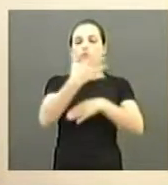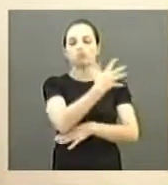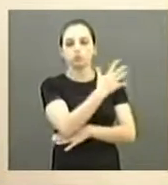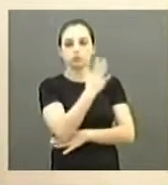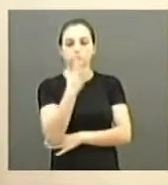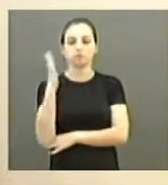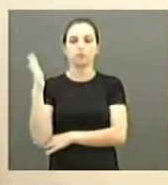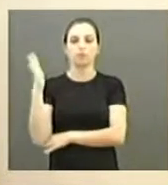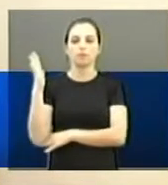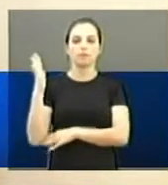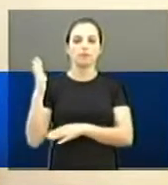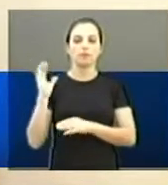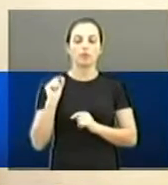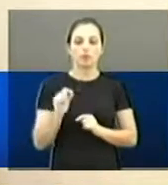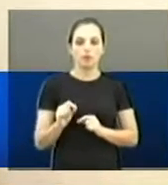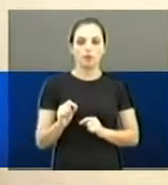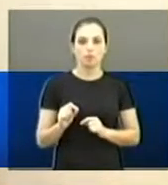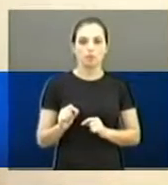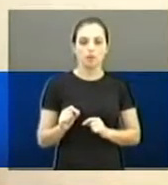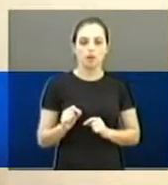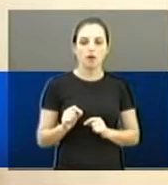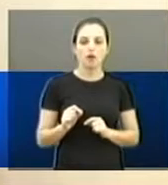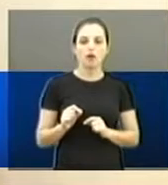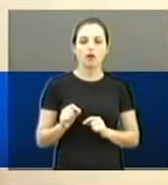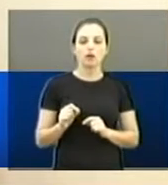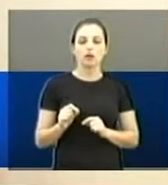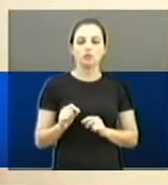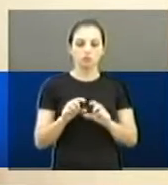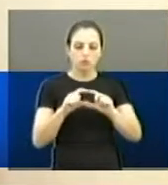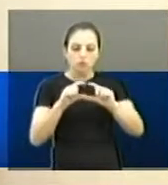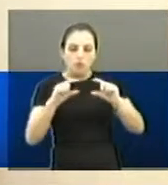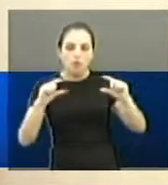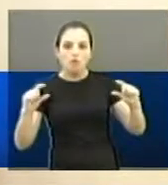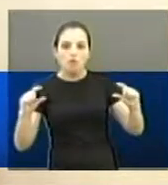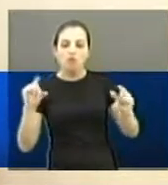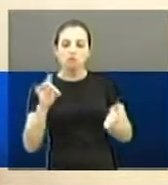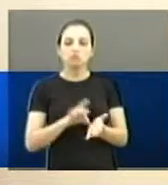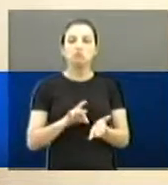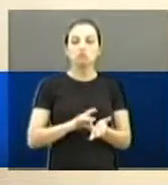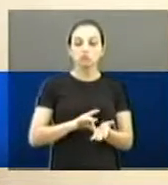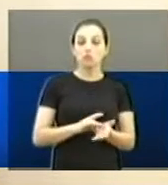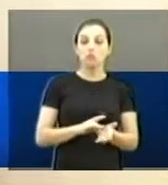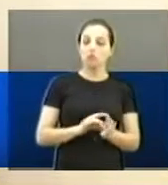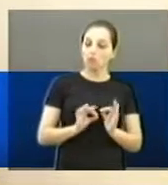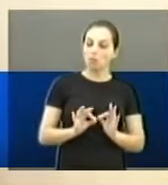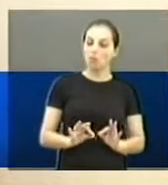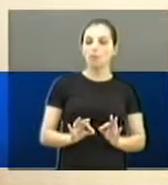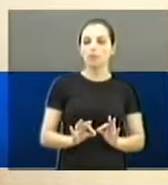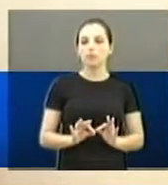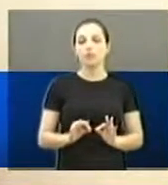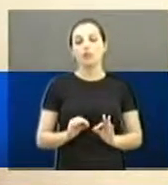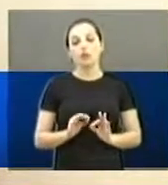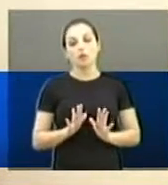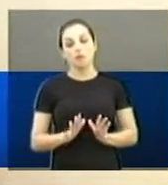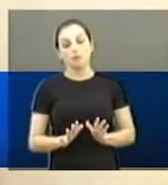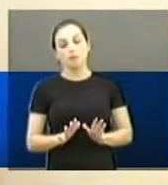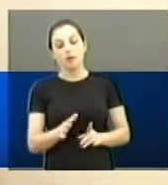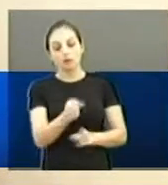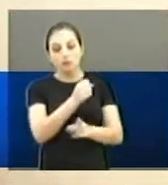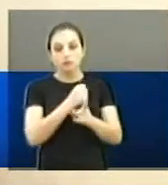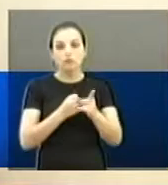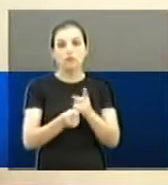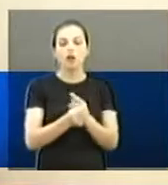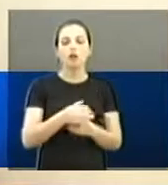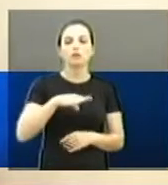sustentável. Virou uma frase de efeito, frase da moda, e, no entanto, as